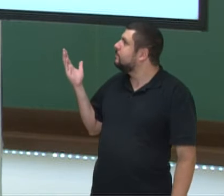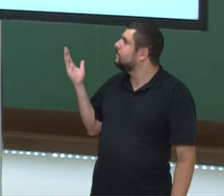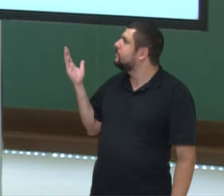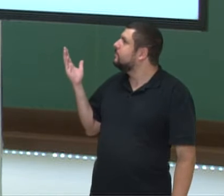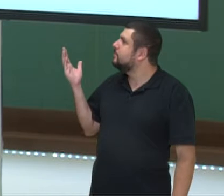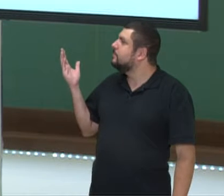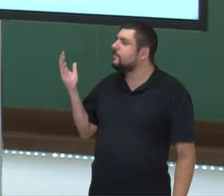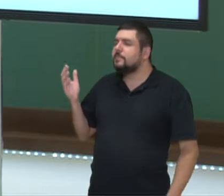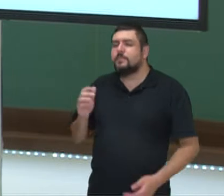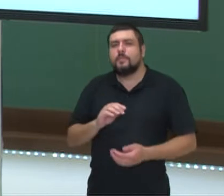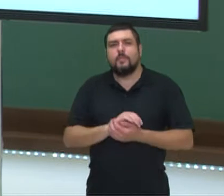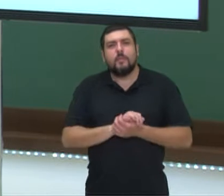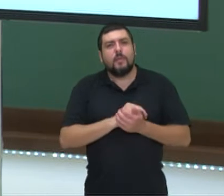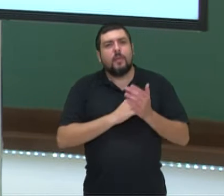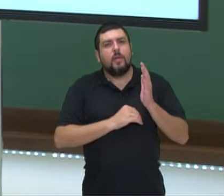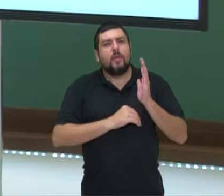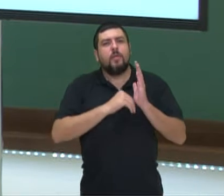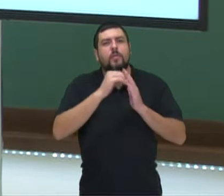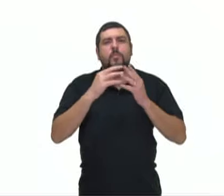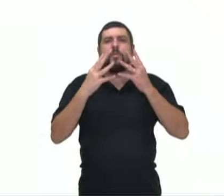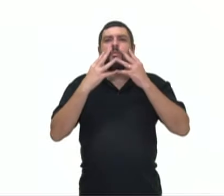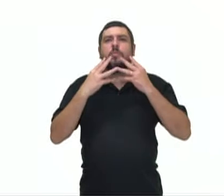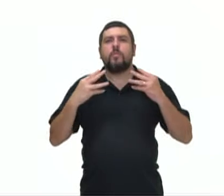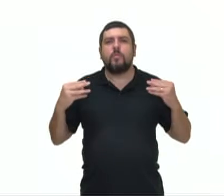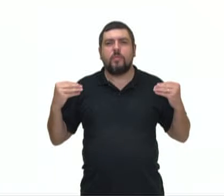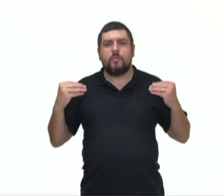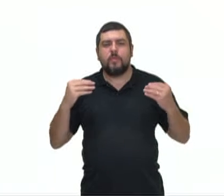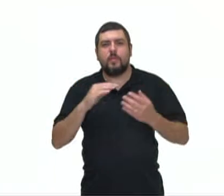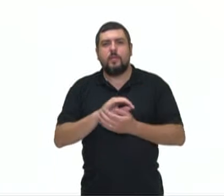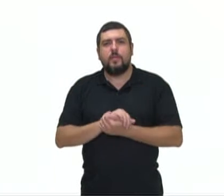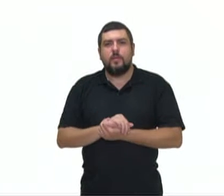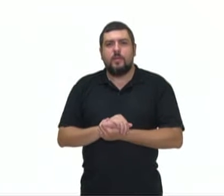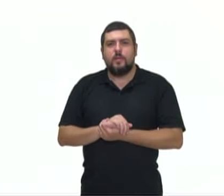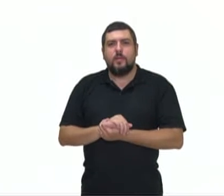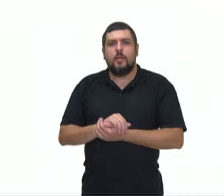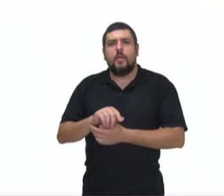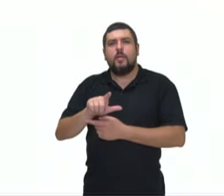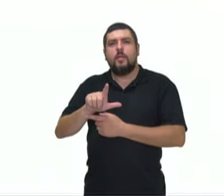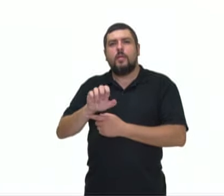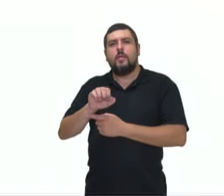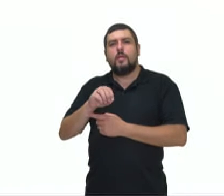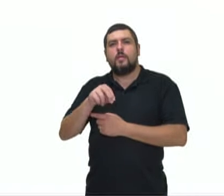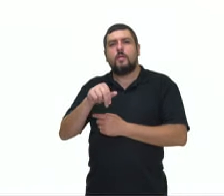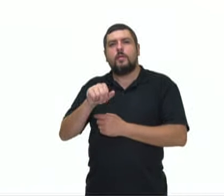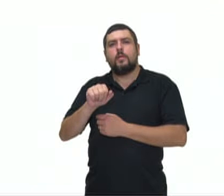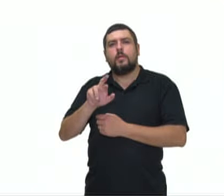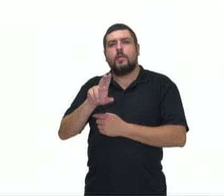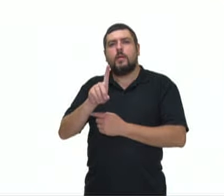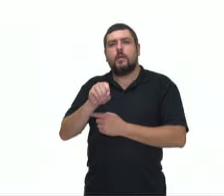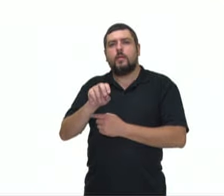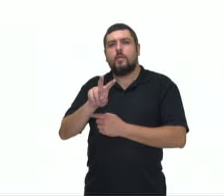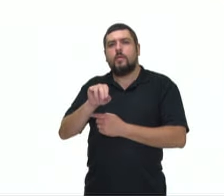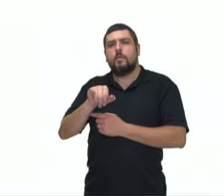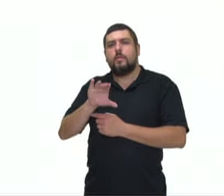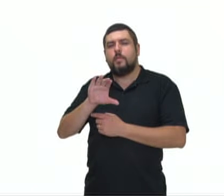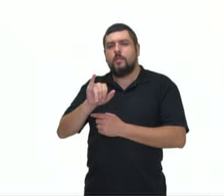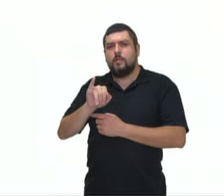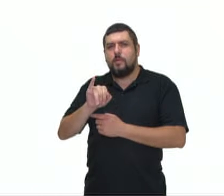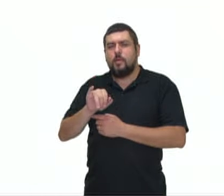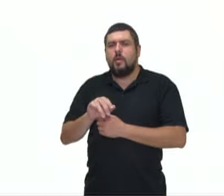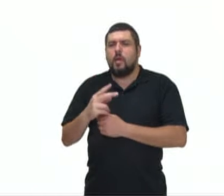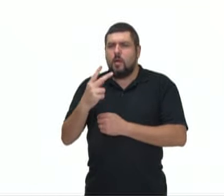mais conhecido no mundo todo, tá no Museu do Louvre em Paris. E na sua casa existem obras